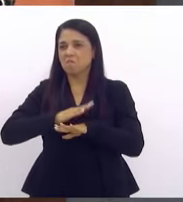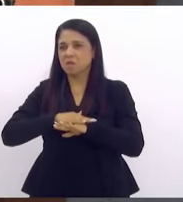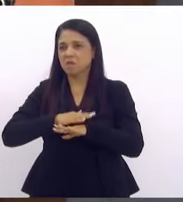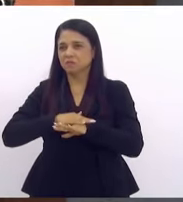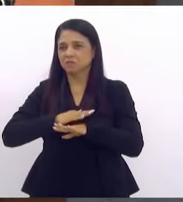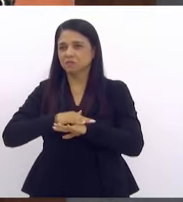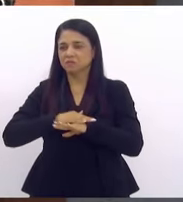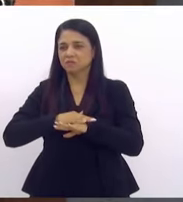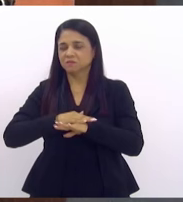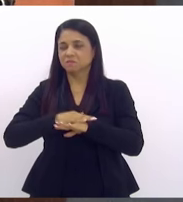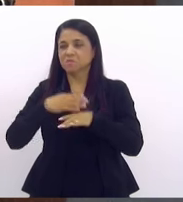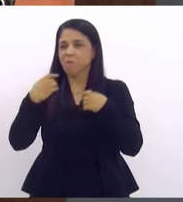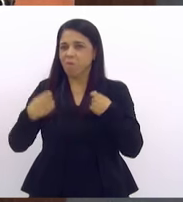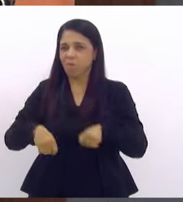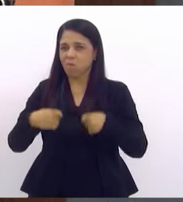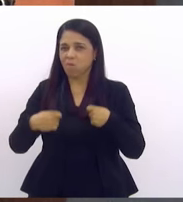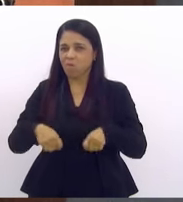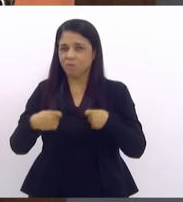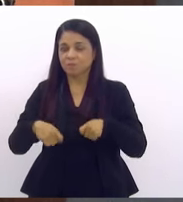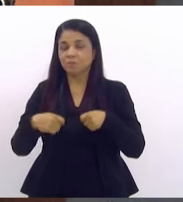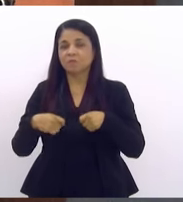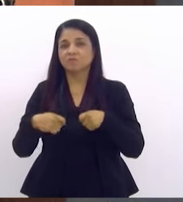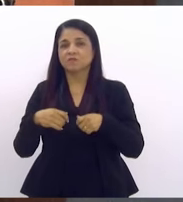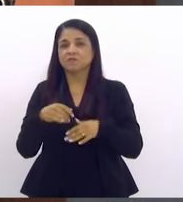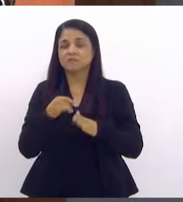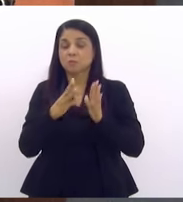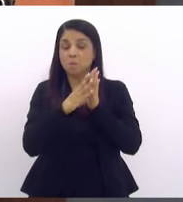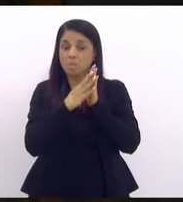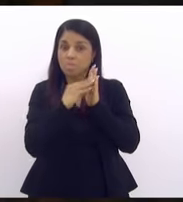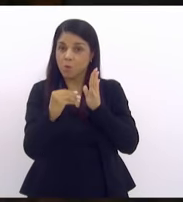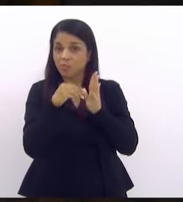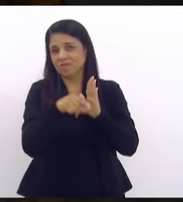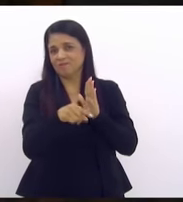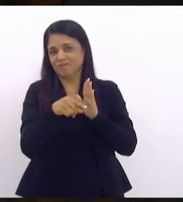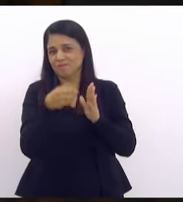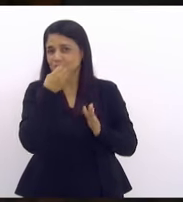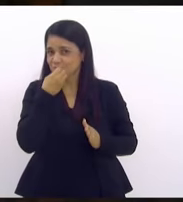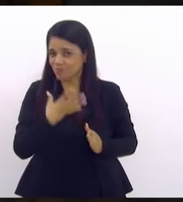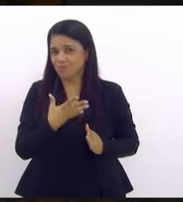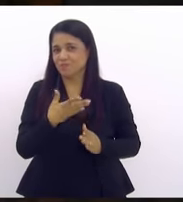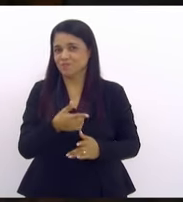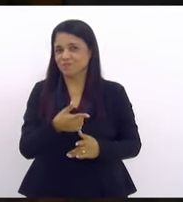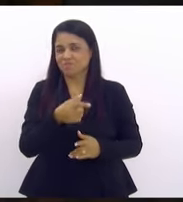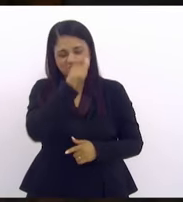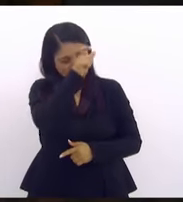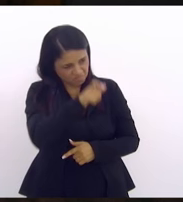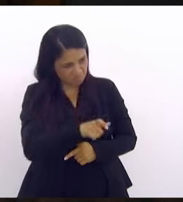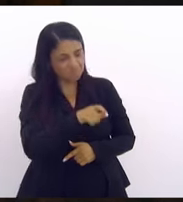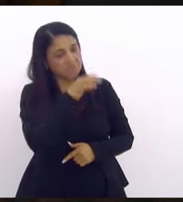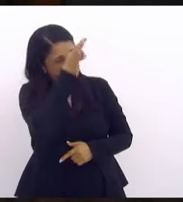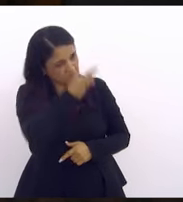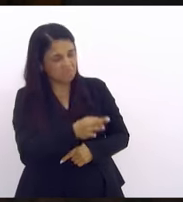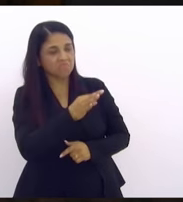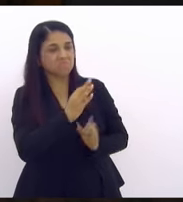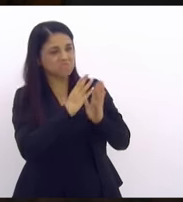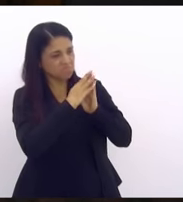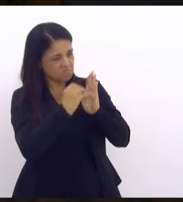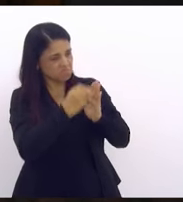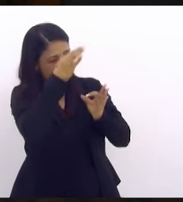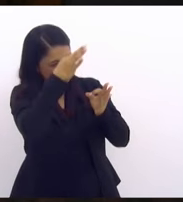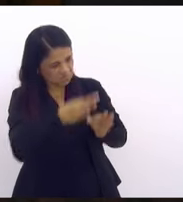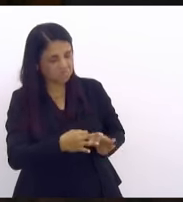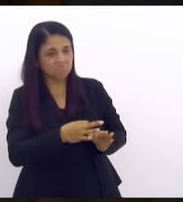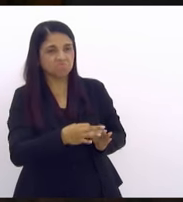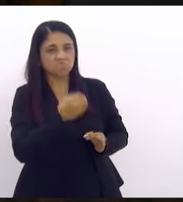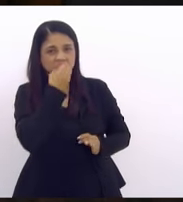aonde precisamos ter exemplos bons exemplos Dr IV o senhor é esse exemplo o exemplo